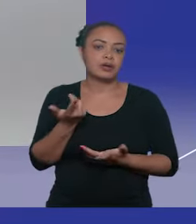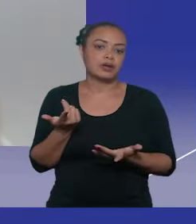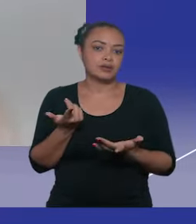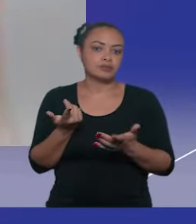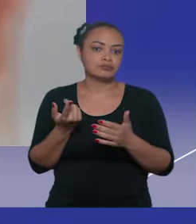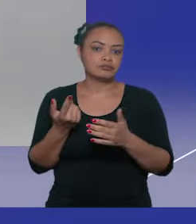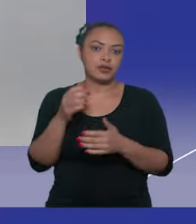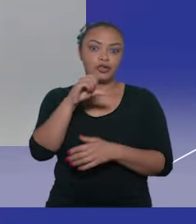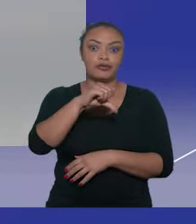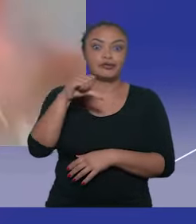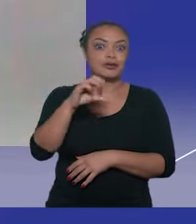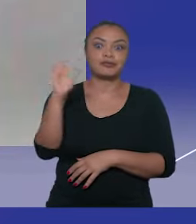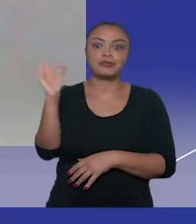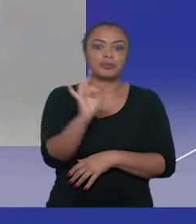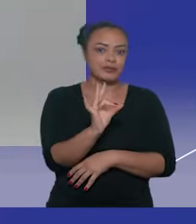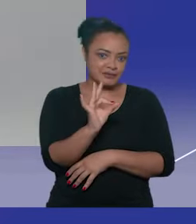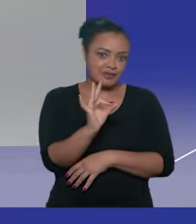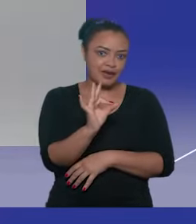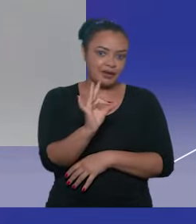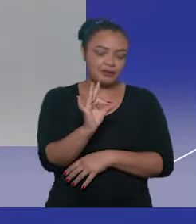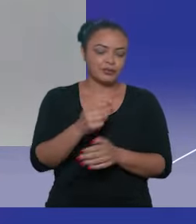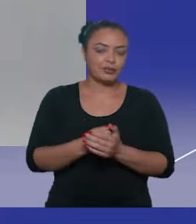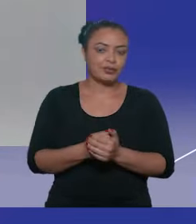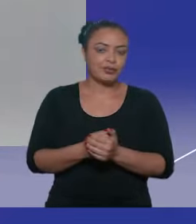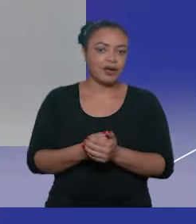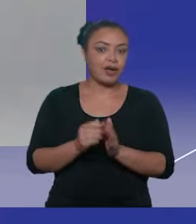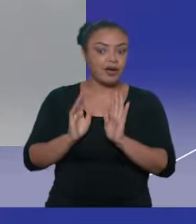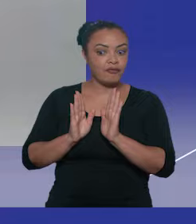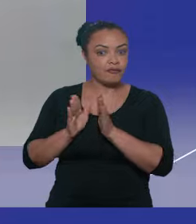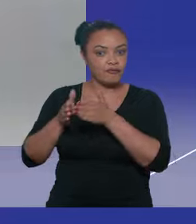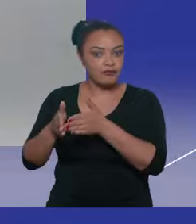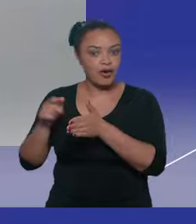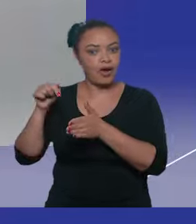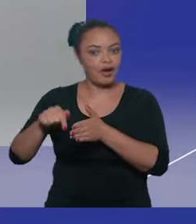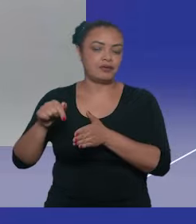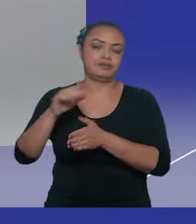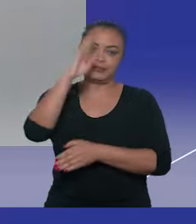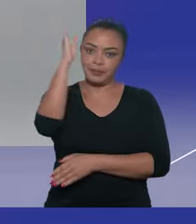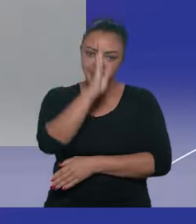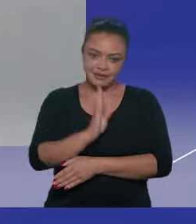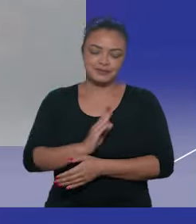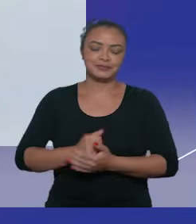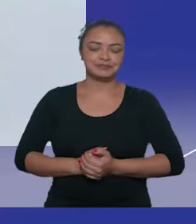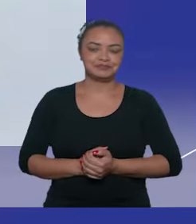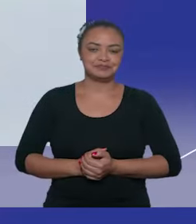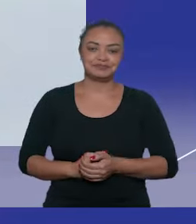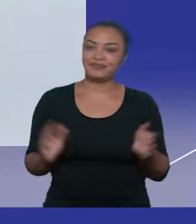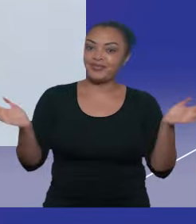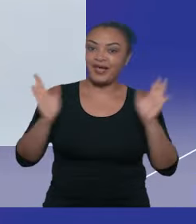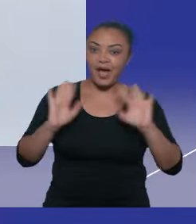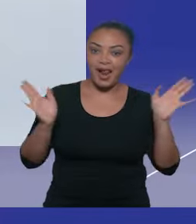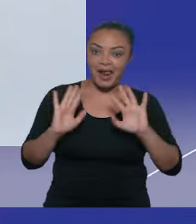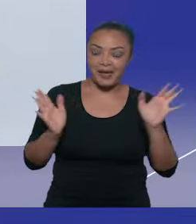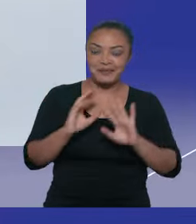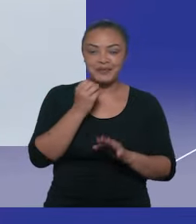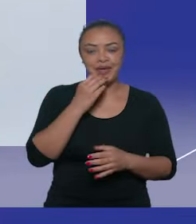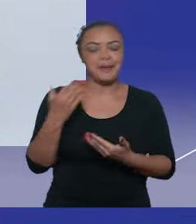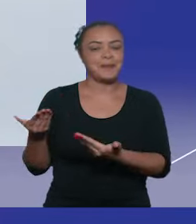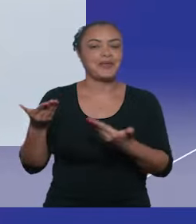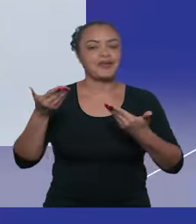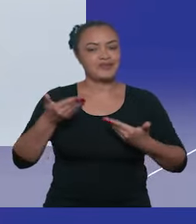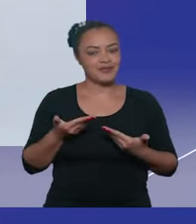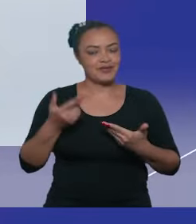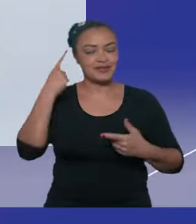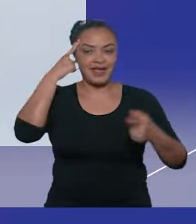o nosso recurso todo, 99%, praticamente todo, nosso recurso dentro do país. Olá e sejam